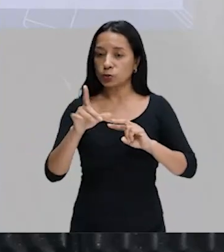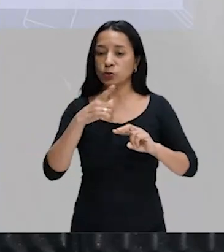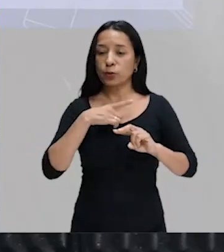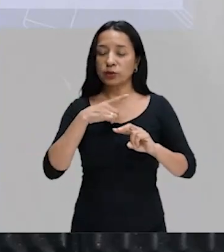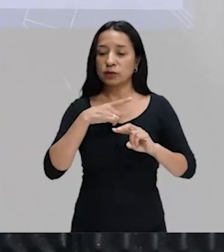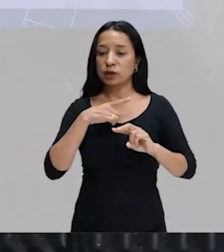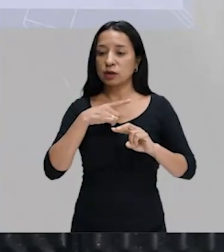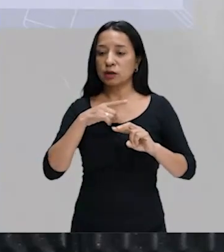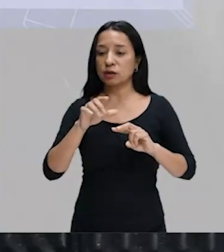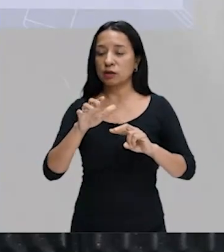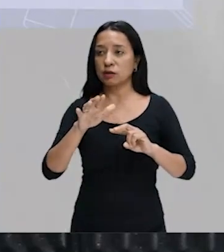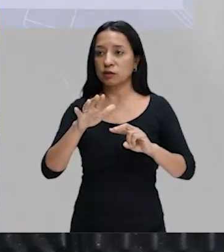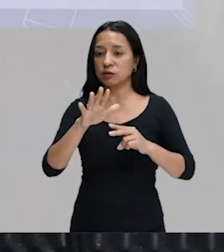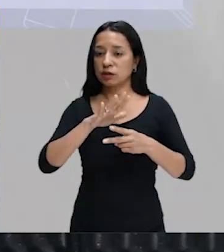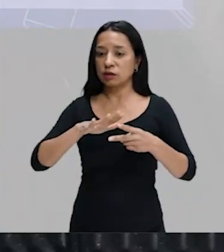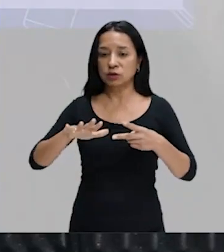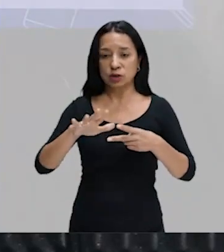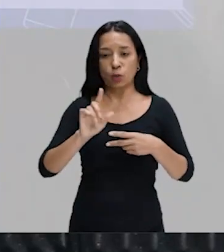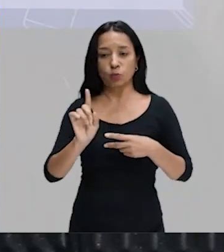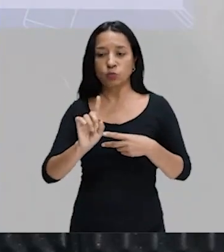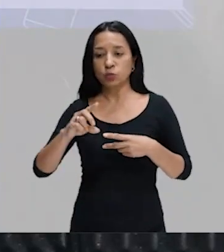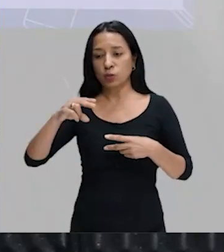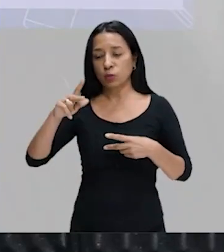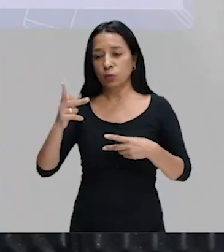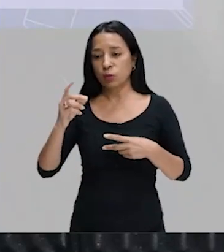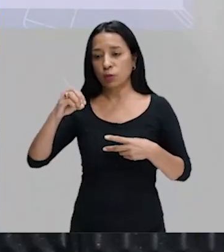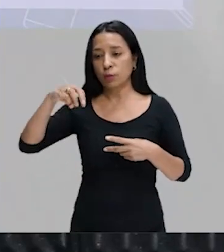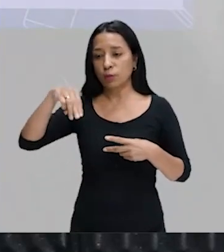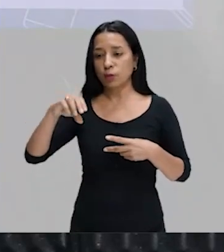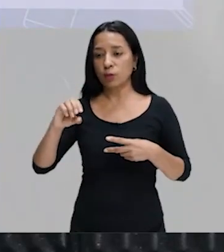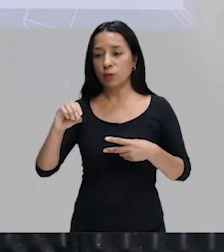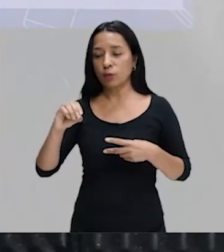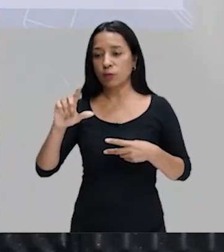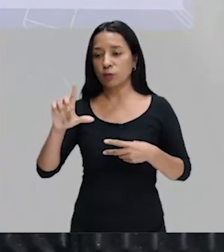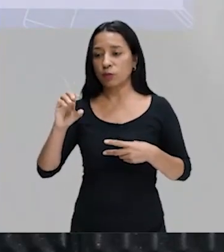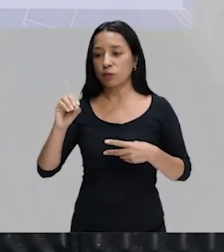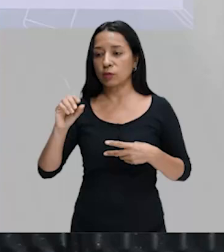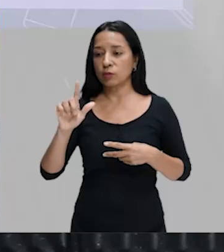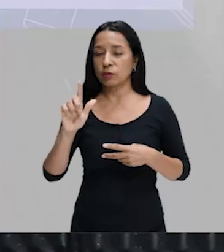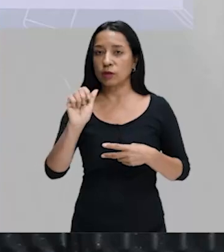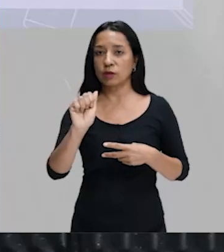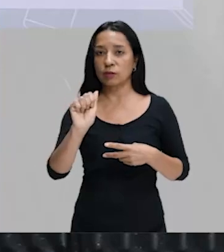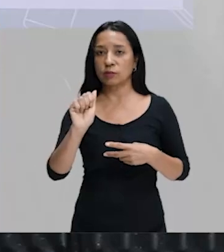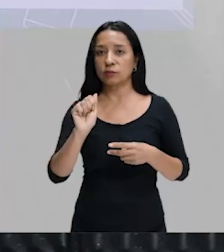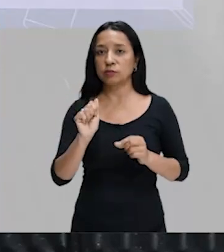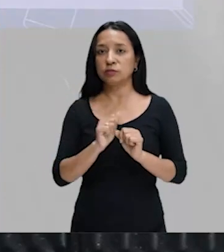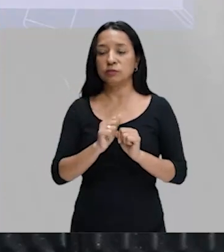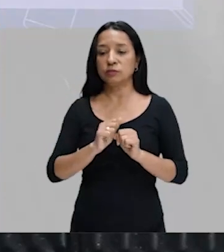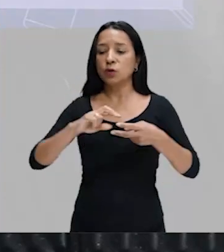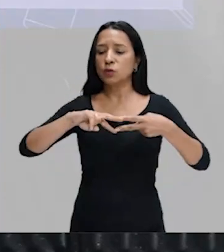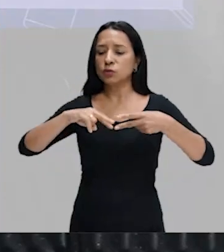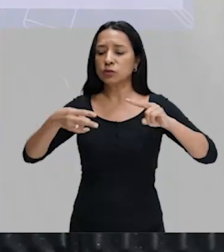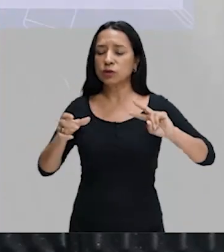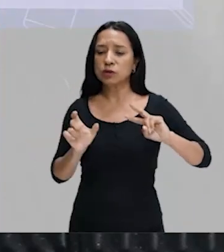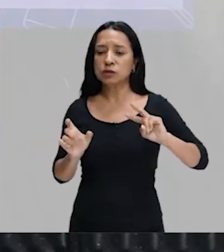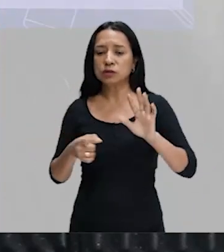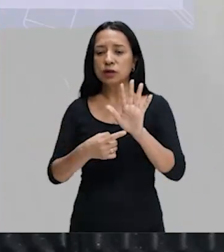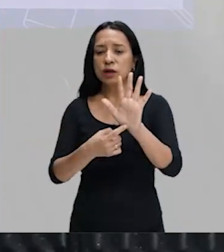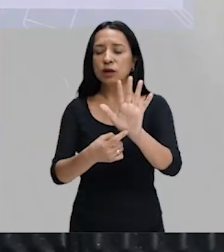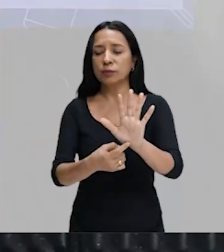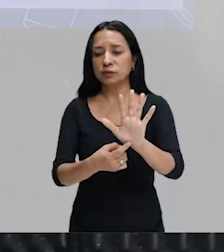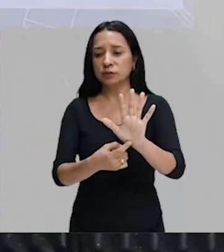na região não homóloga. E esses genes que estão nessa região não homóloga vai apresentar um